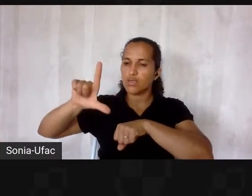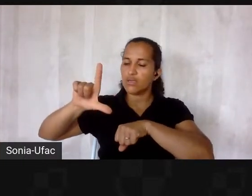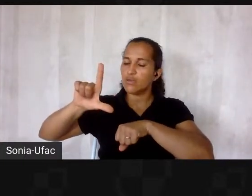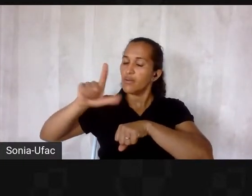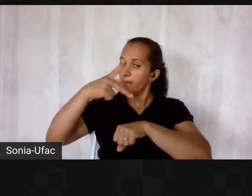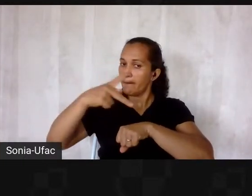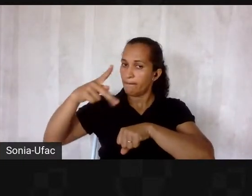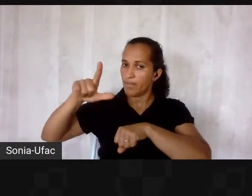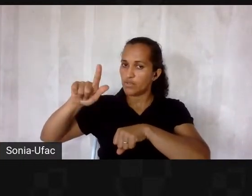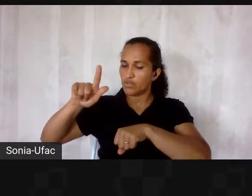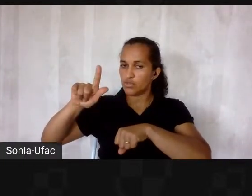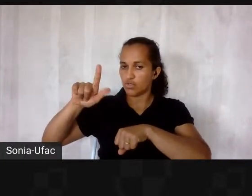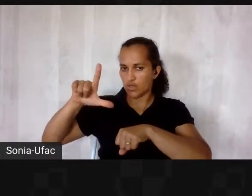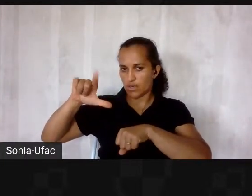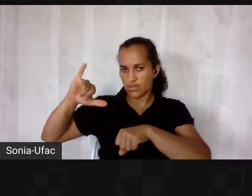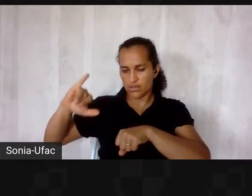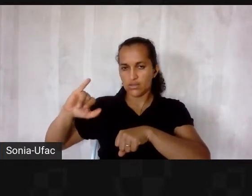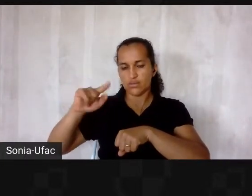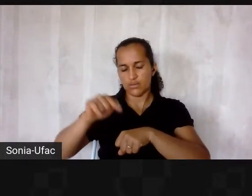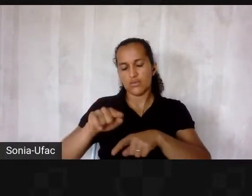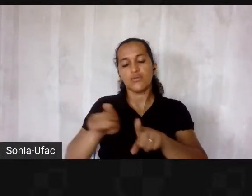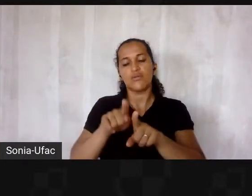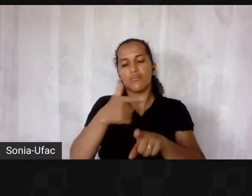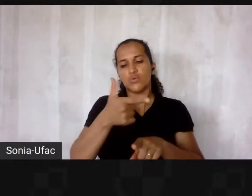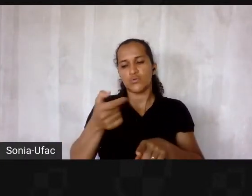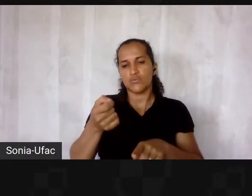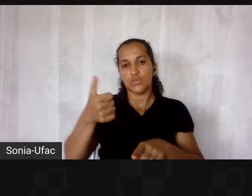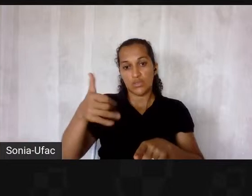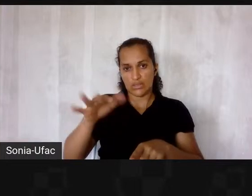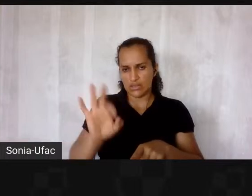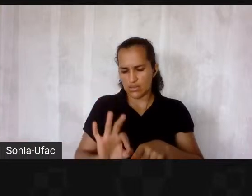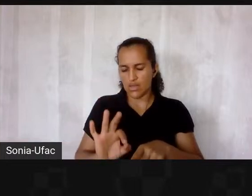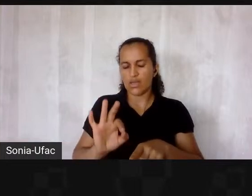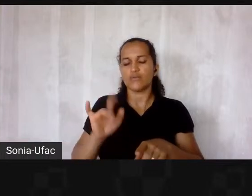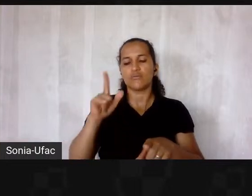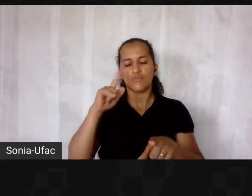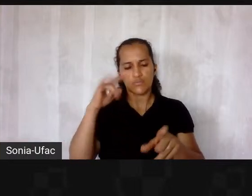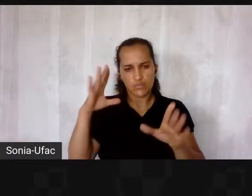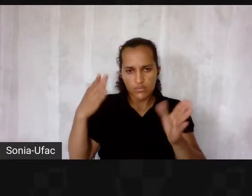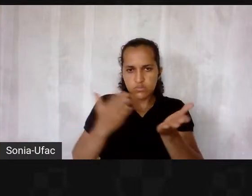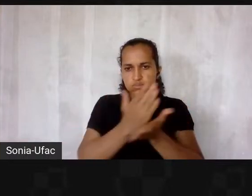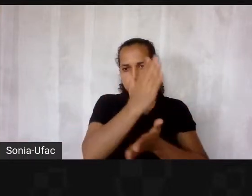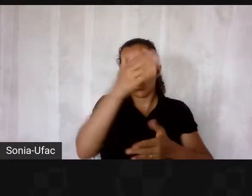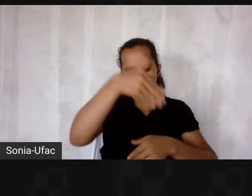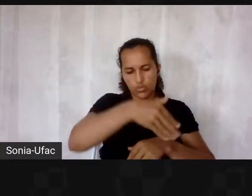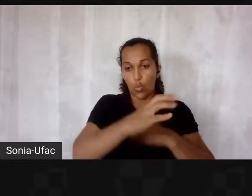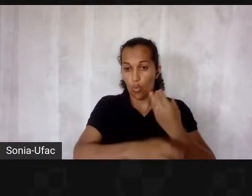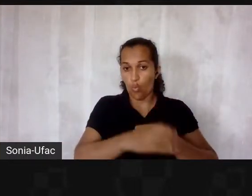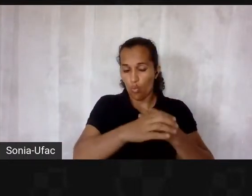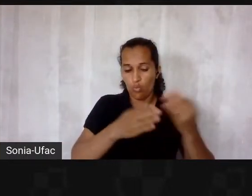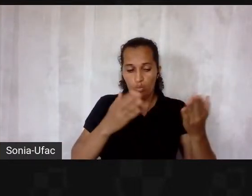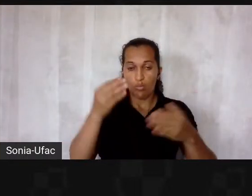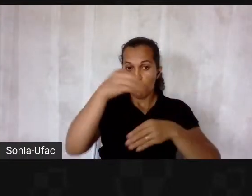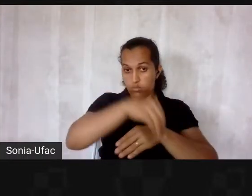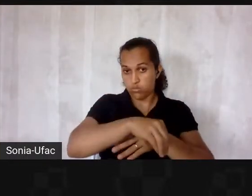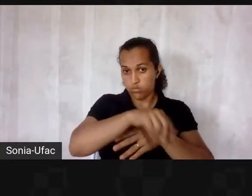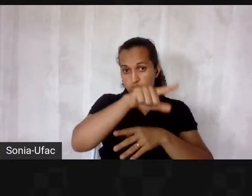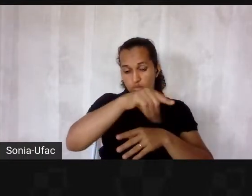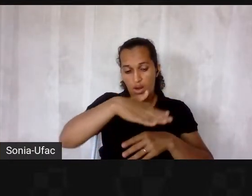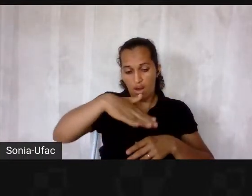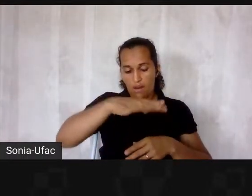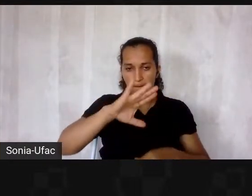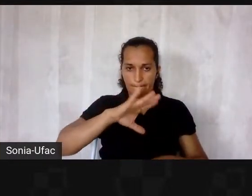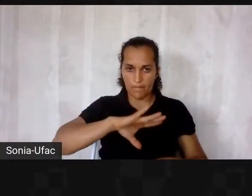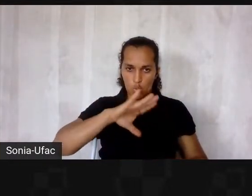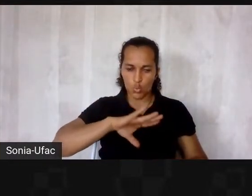efetivada como professora da UFAC, atuando na área de língua portuguesa, estudos do letramento e